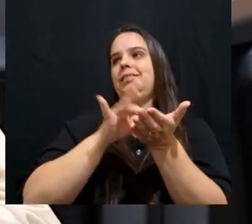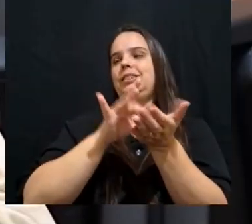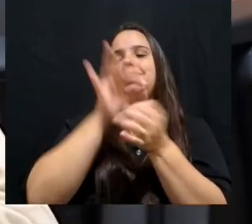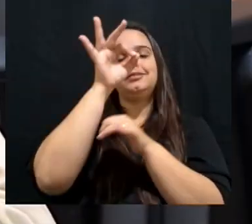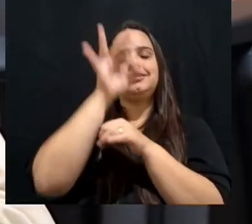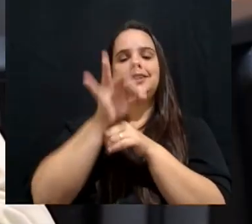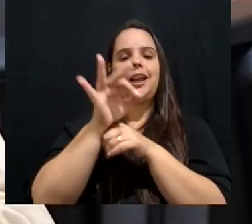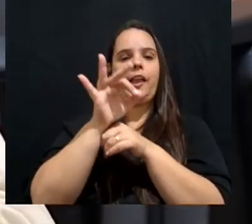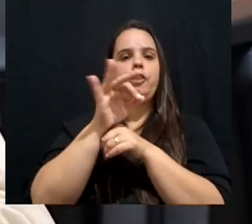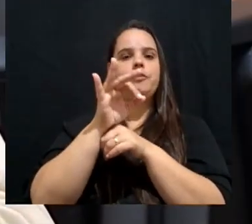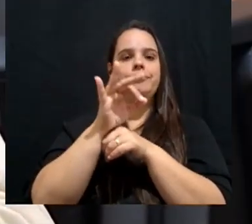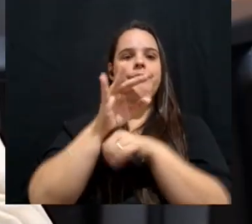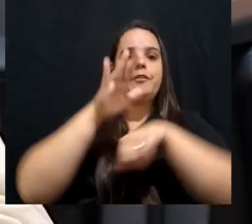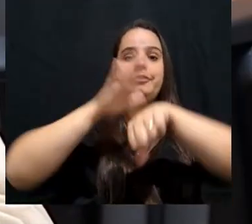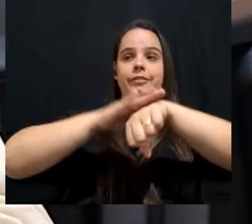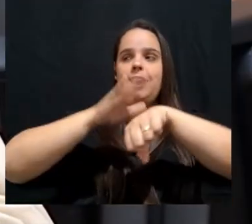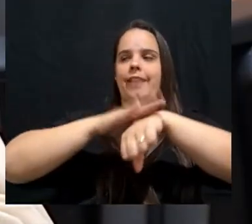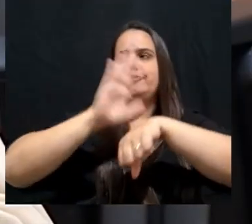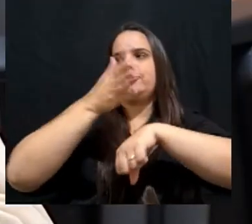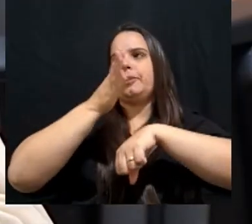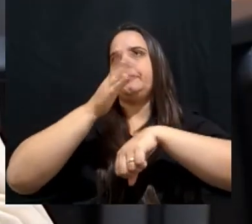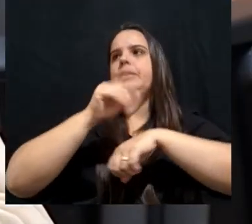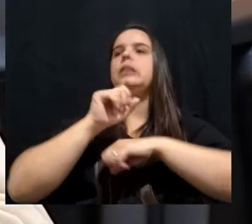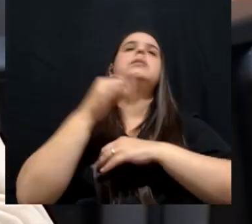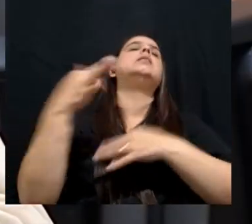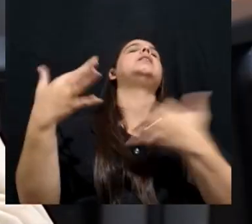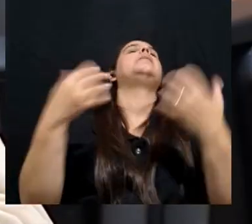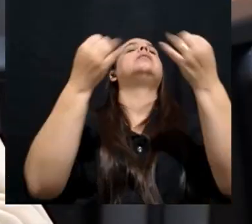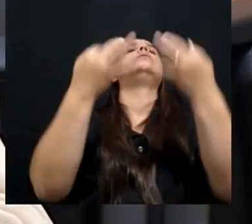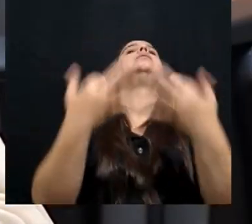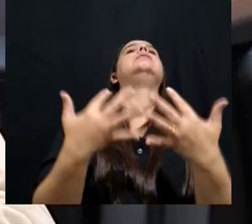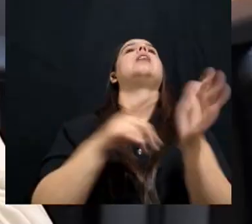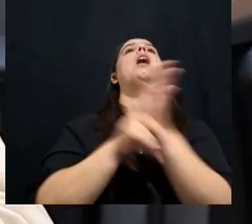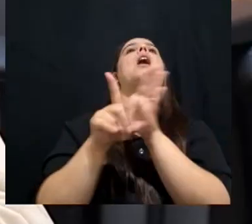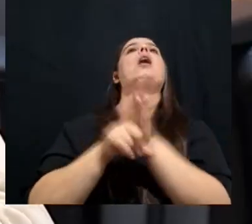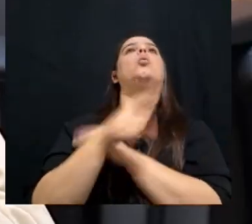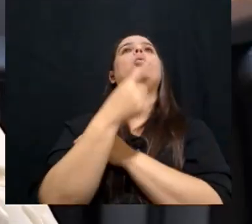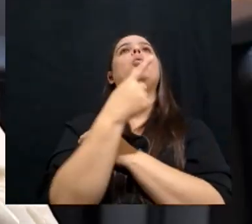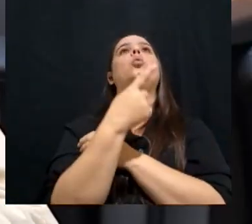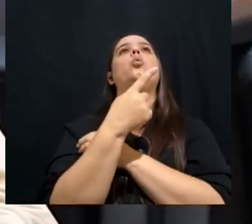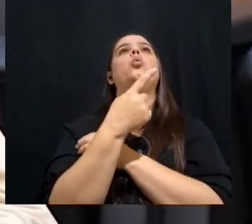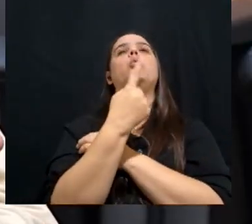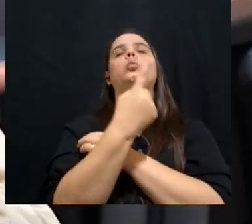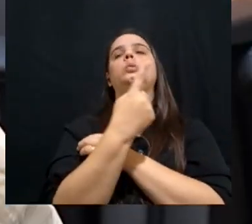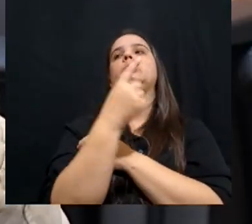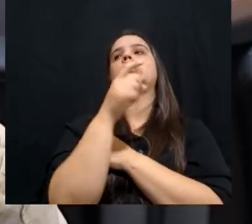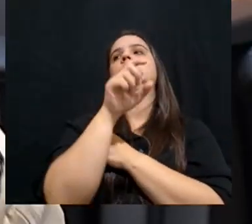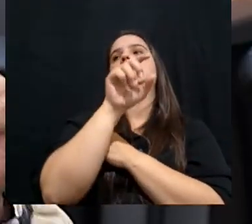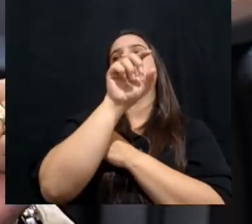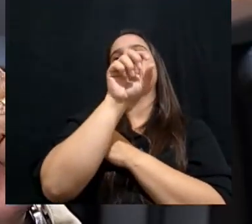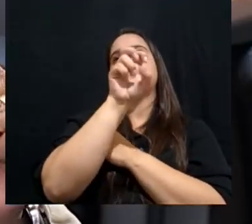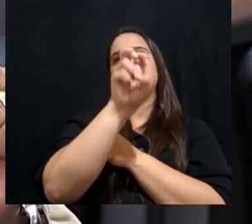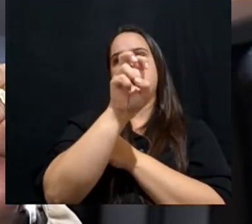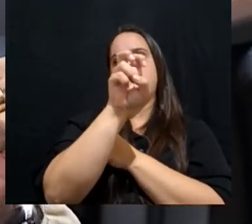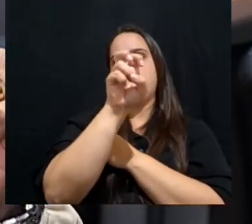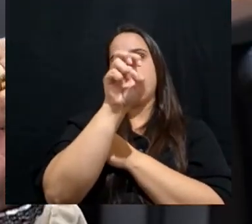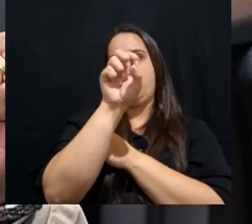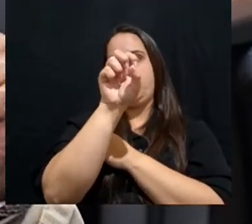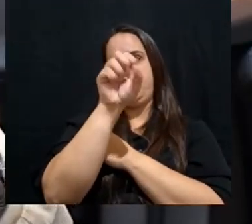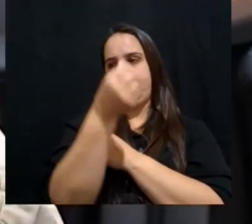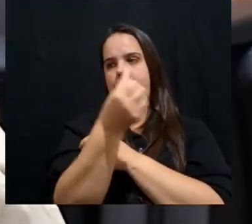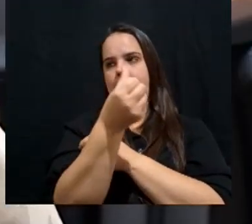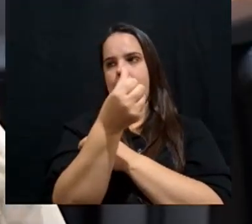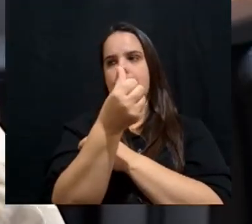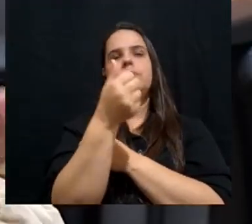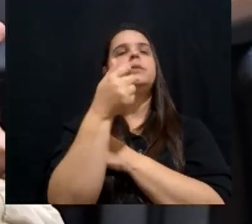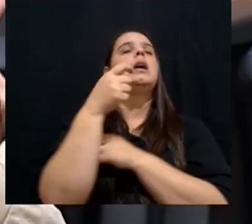a credibilidade do 156, os moradores não acreditam que ligando no 156, fazendo um protocolo, vai